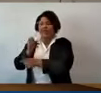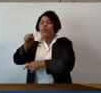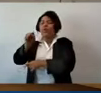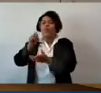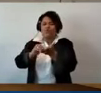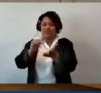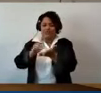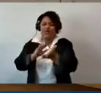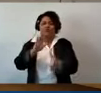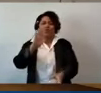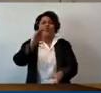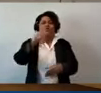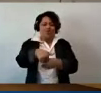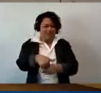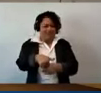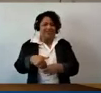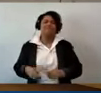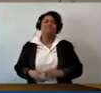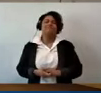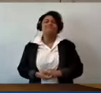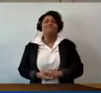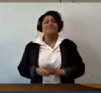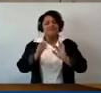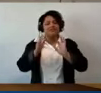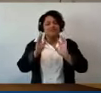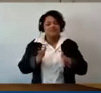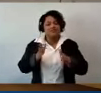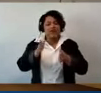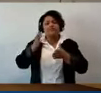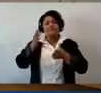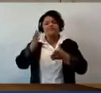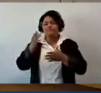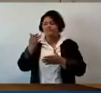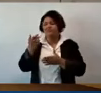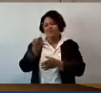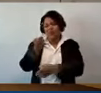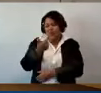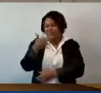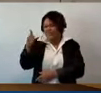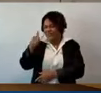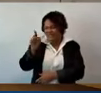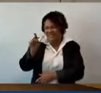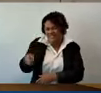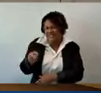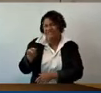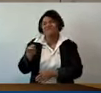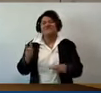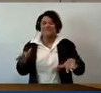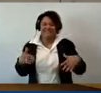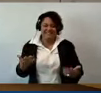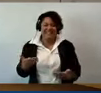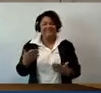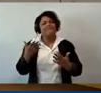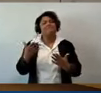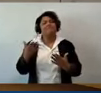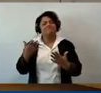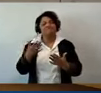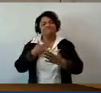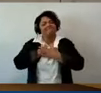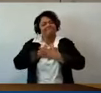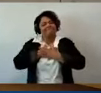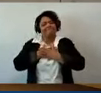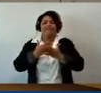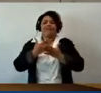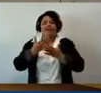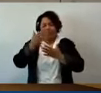Mas, gente, é muito gratificante, porque isso é o resultado de um trabalho. Eu quero dar um abraço em especial nas minhas